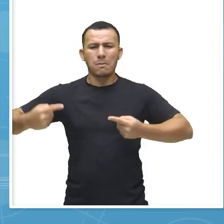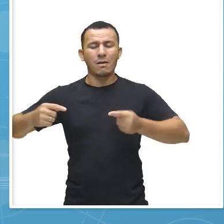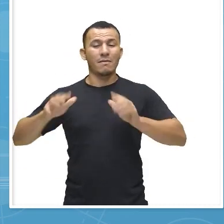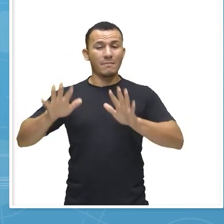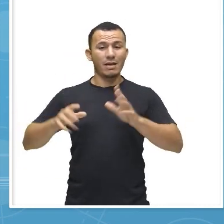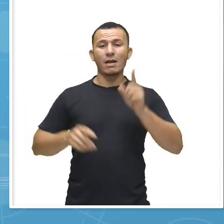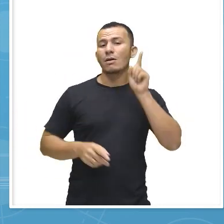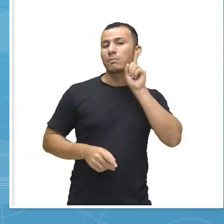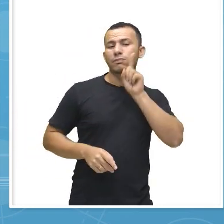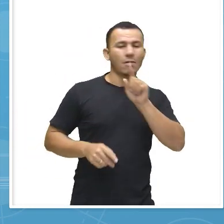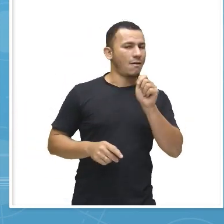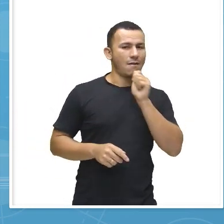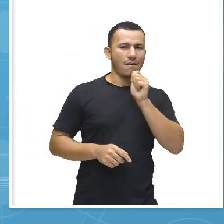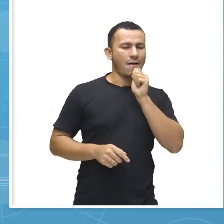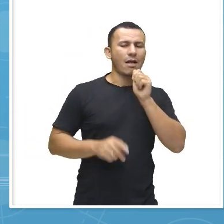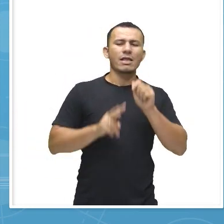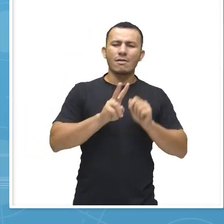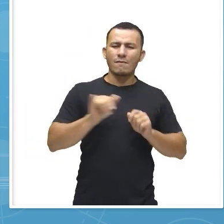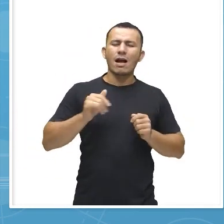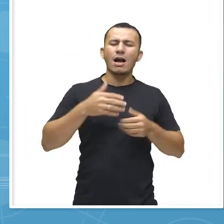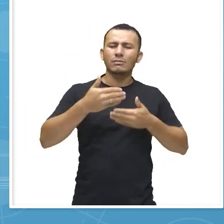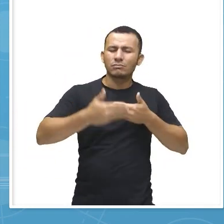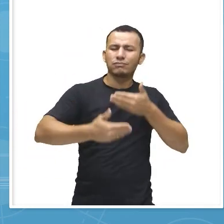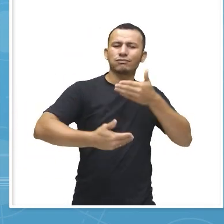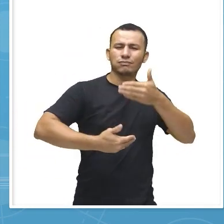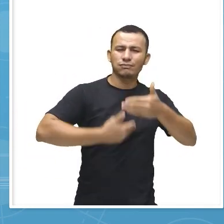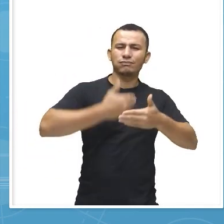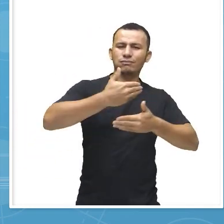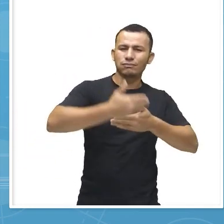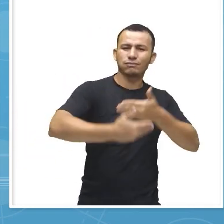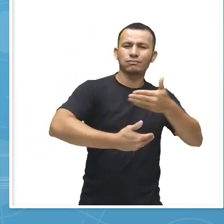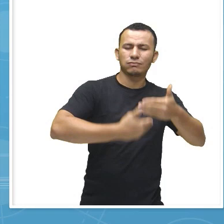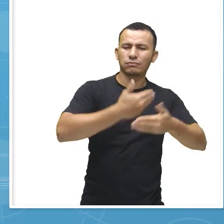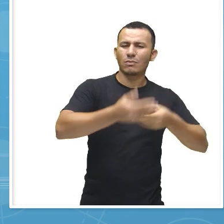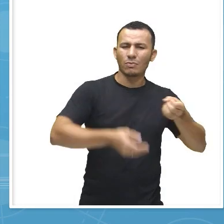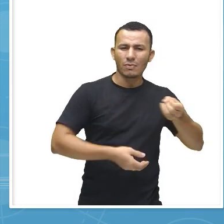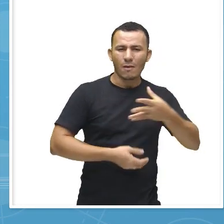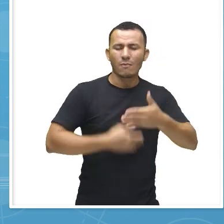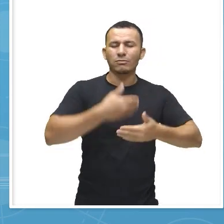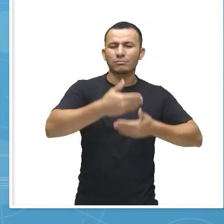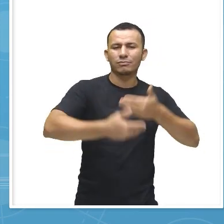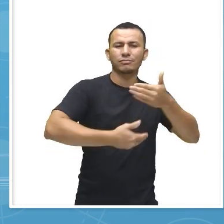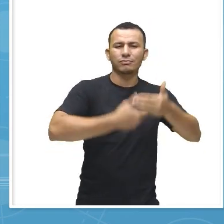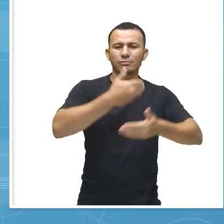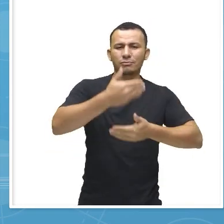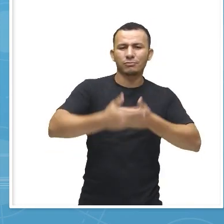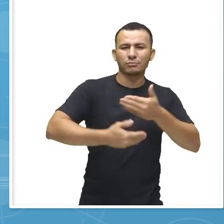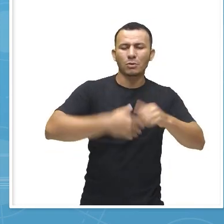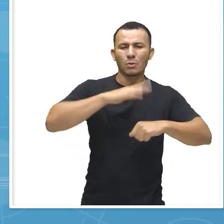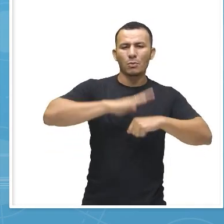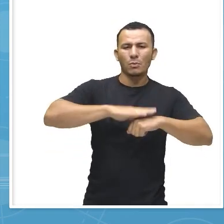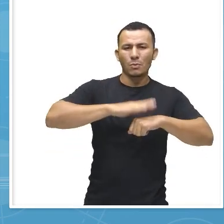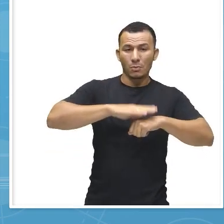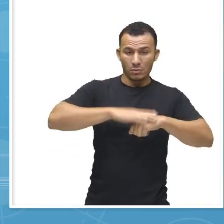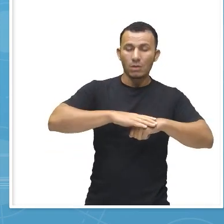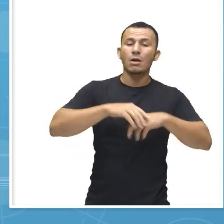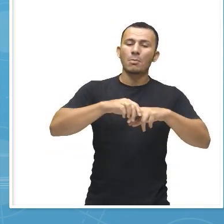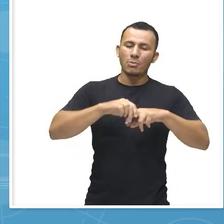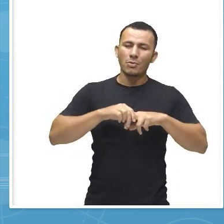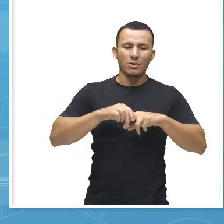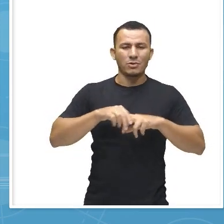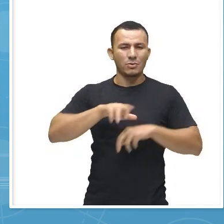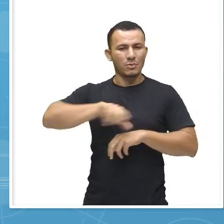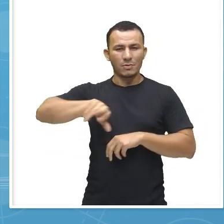ali, não. Ainda vai começar esse processo. Está começando ali a surgir a sua independência ainda, então não tem nada a